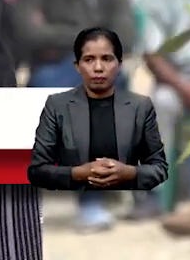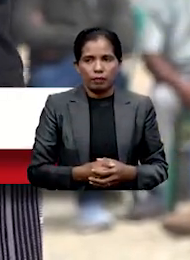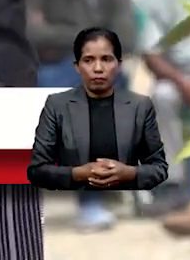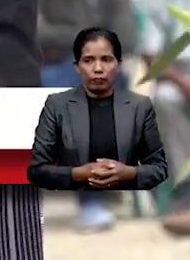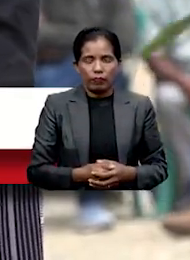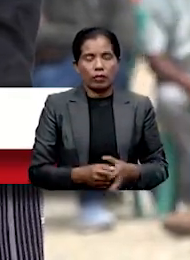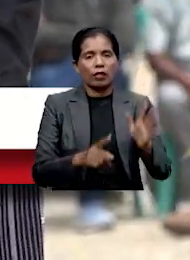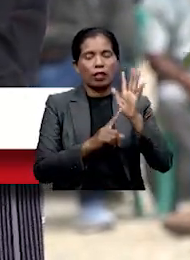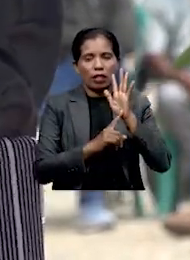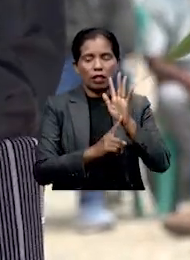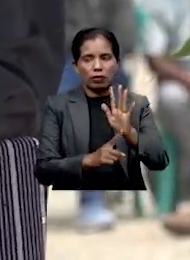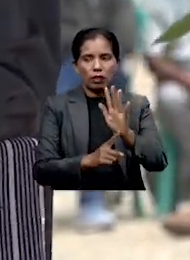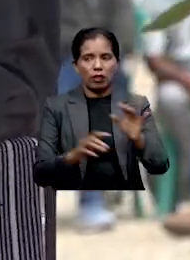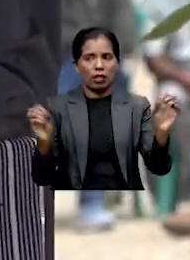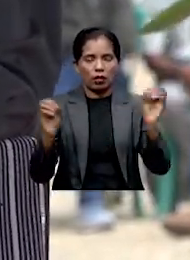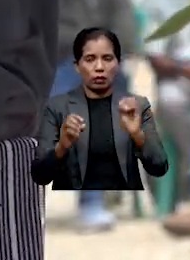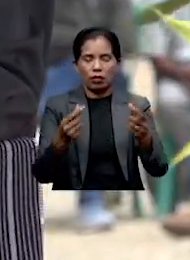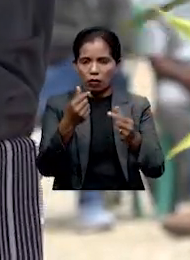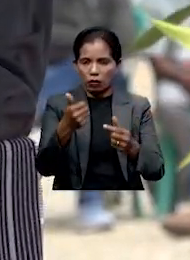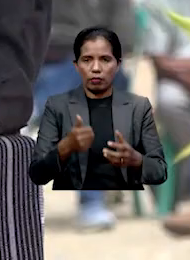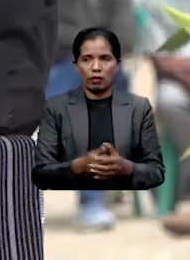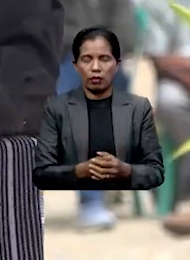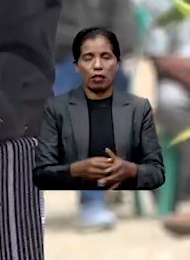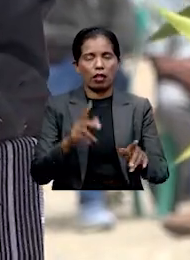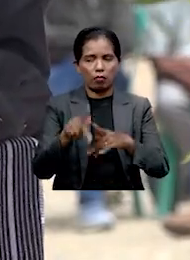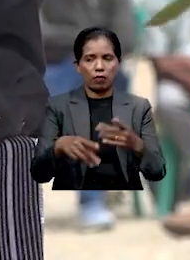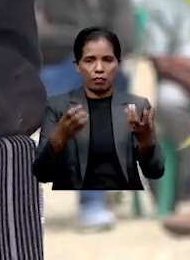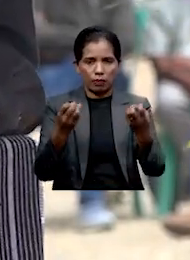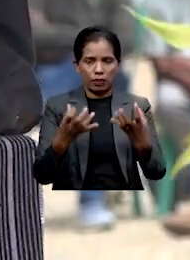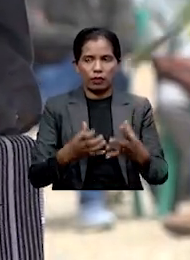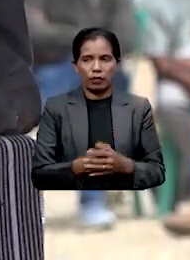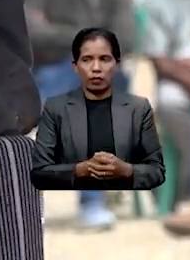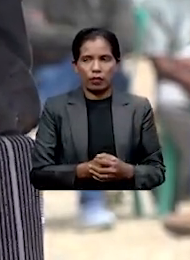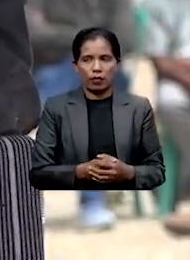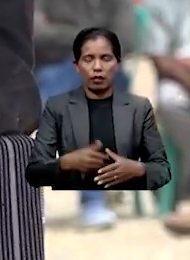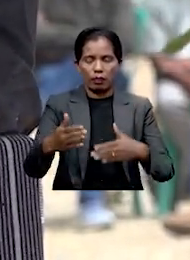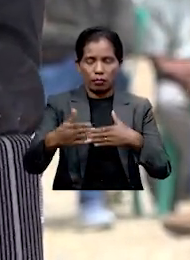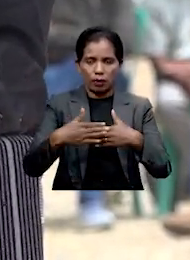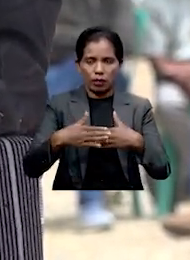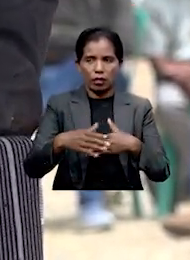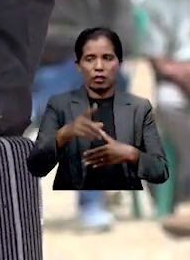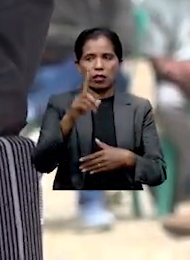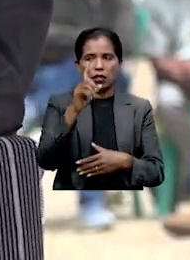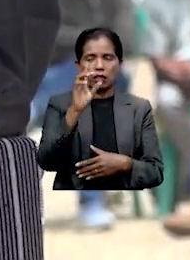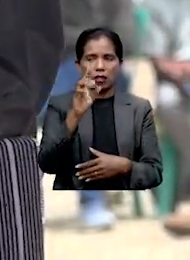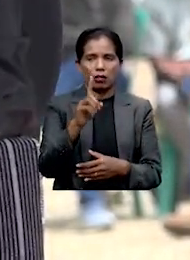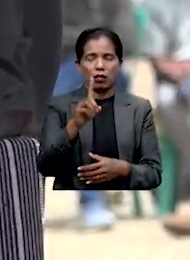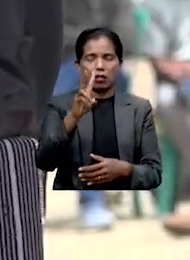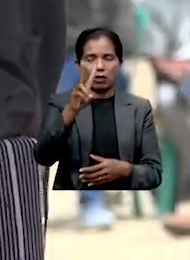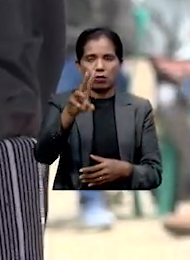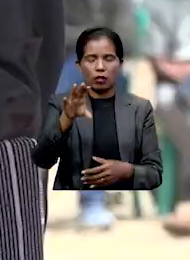Ne hatro lo katak laos oituan, para, ibesi rihun atu